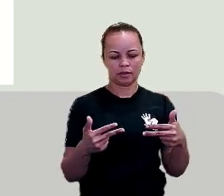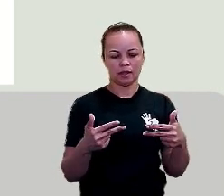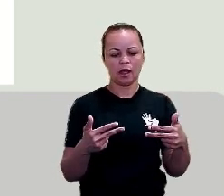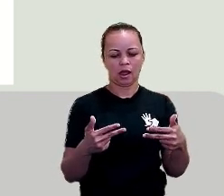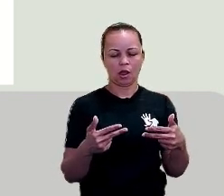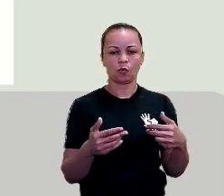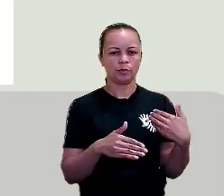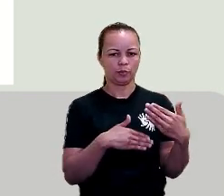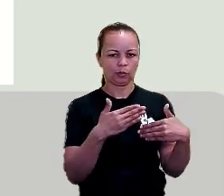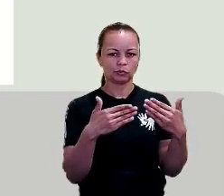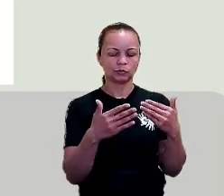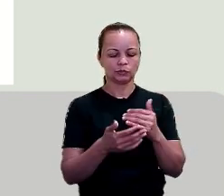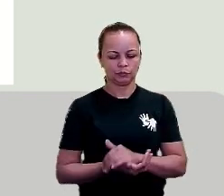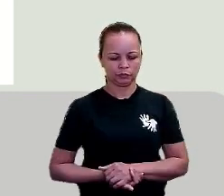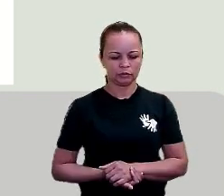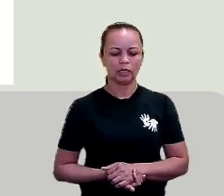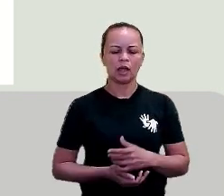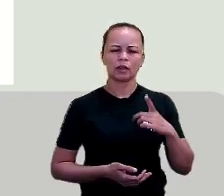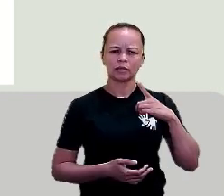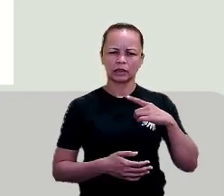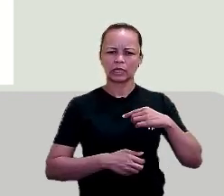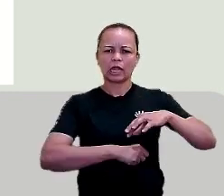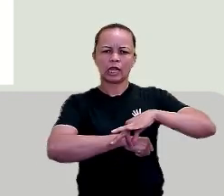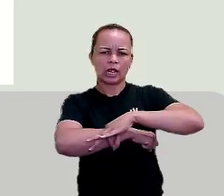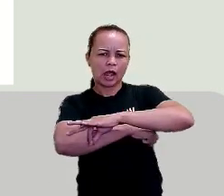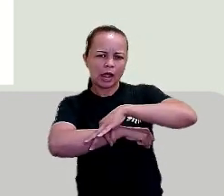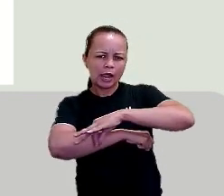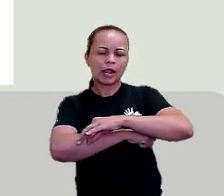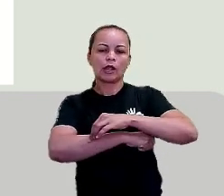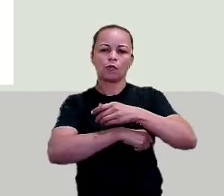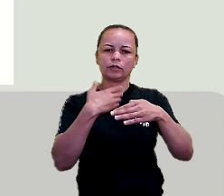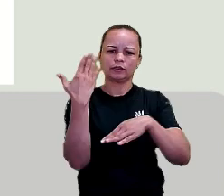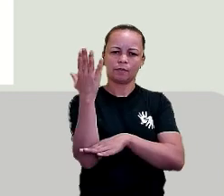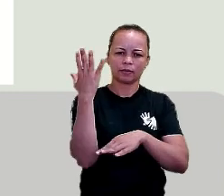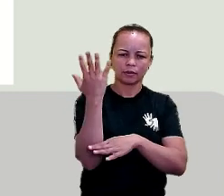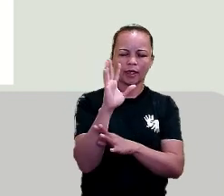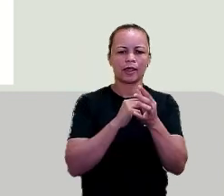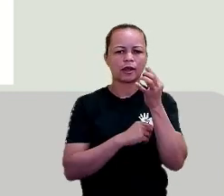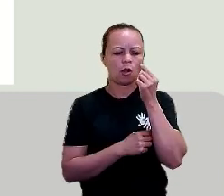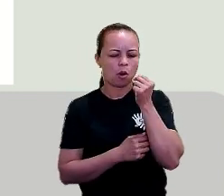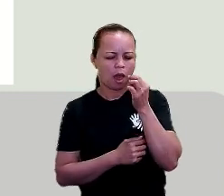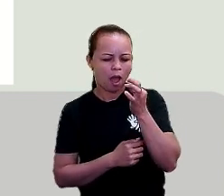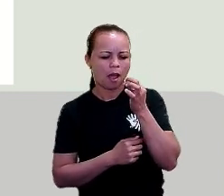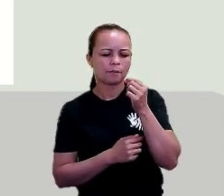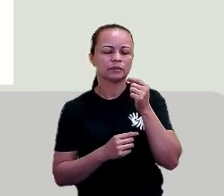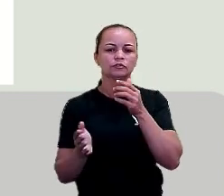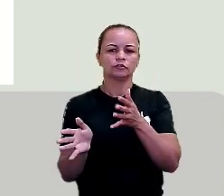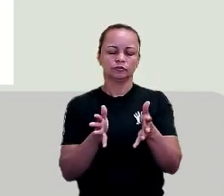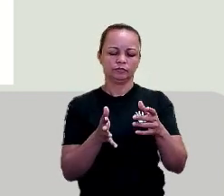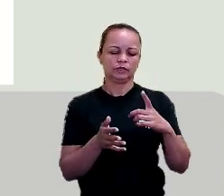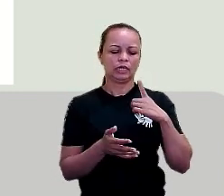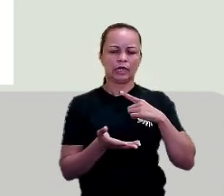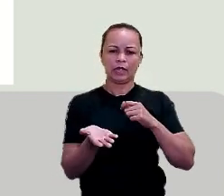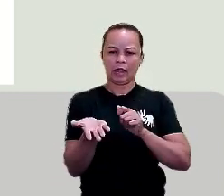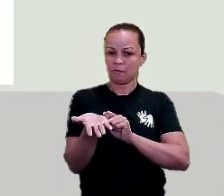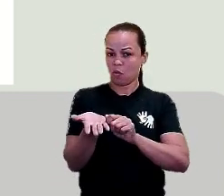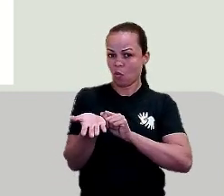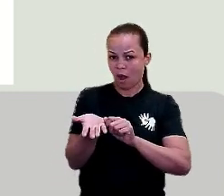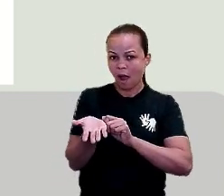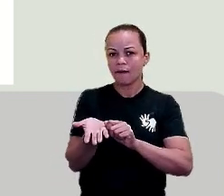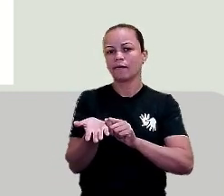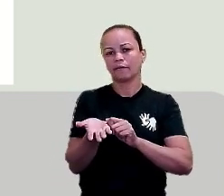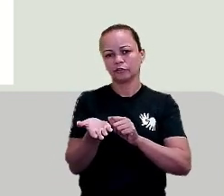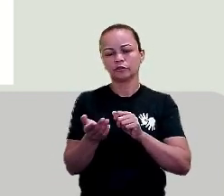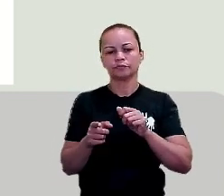madeira, eu tenho uma régua de madeira, eu tenho um lápis. O látex ou derivados de petróleo, por exemplo, eu tenho uma borracha.